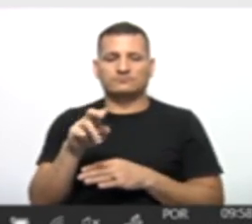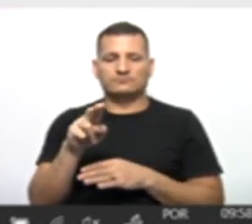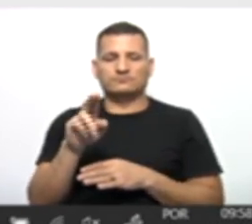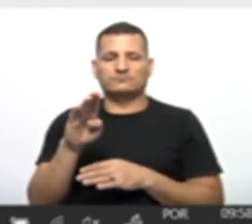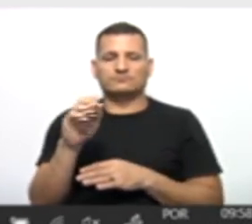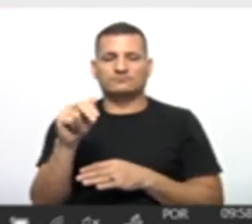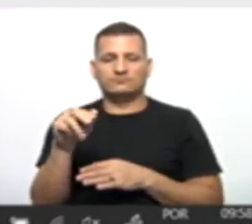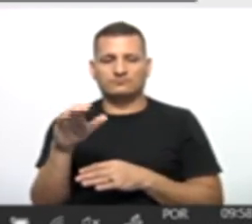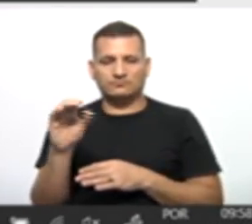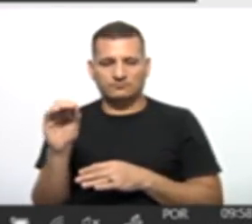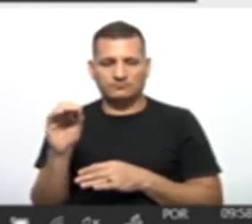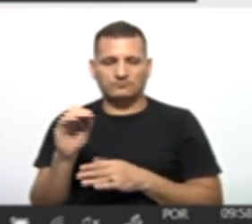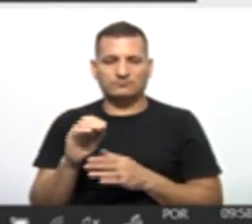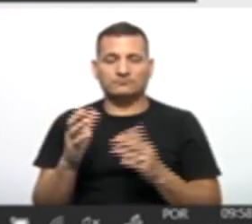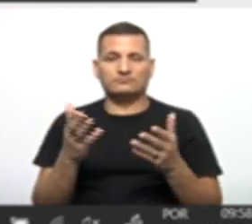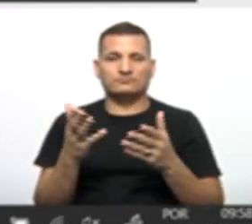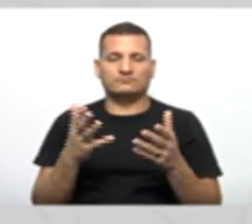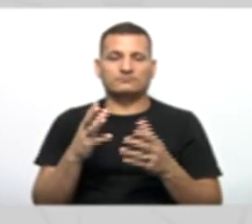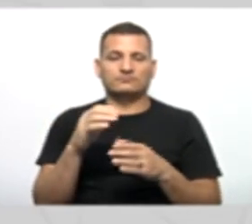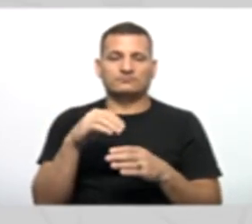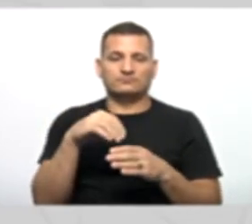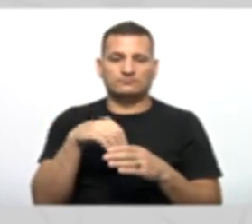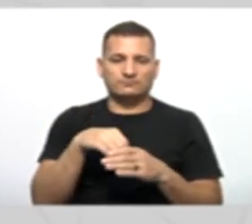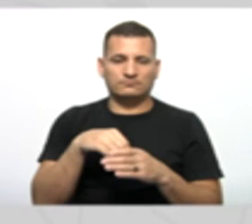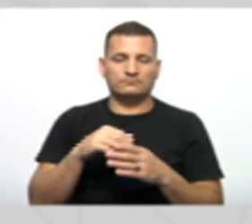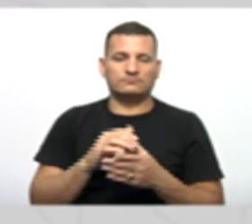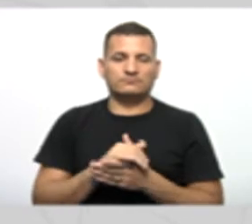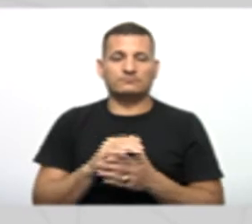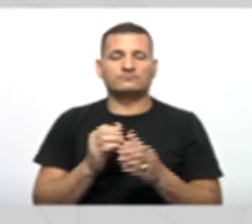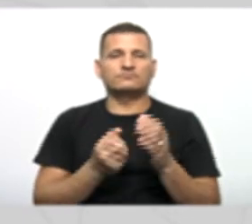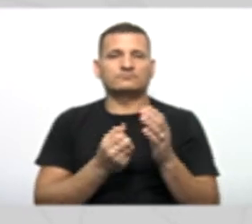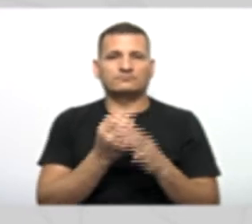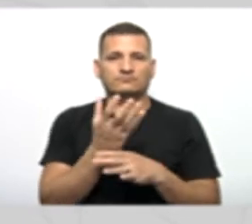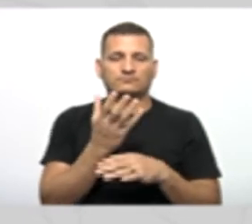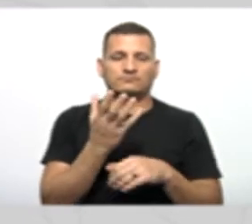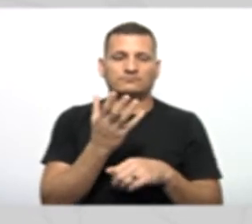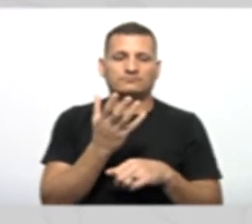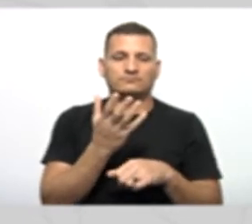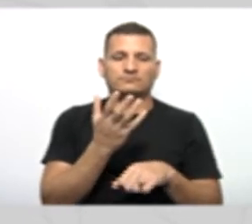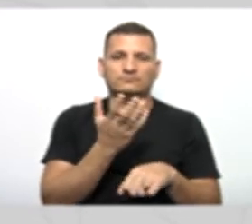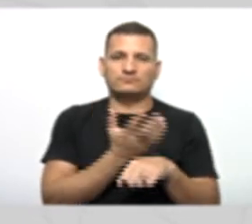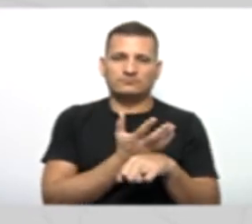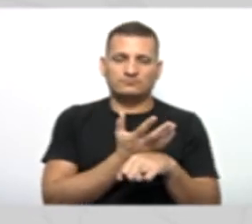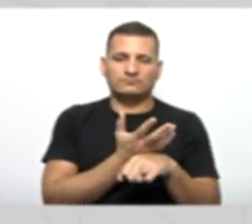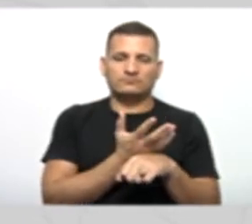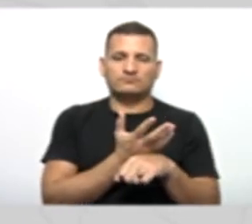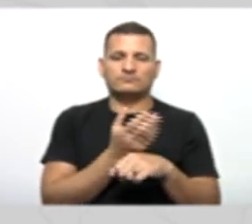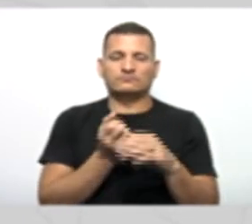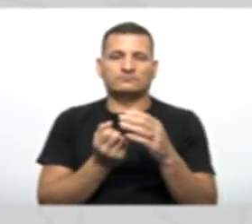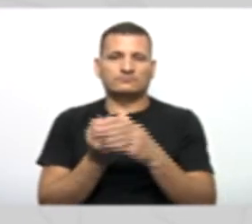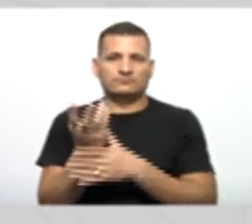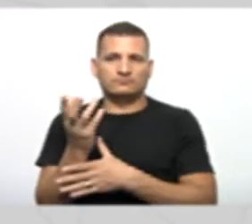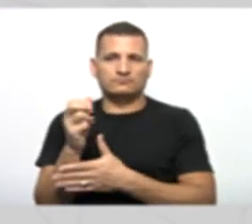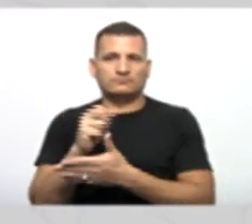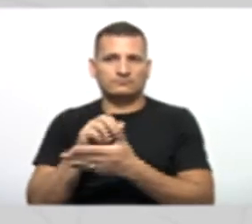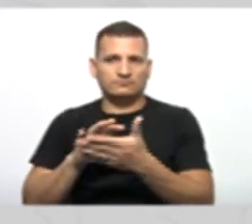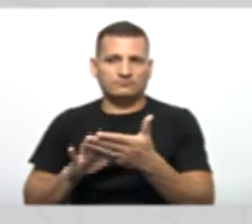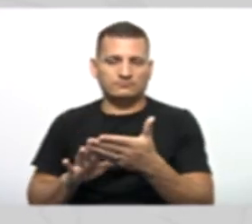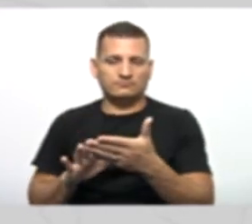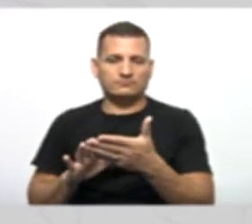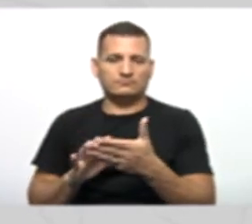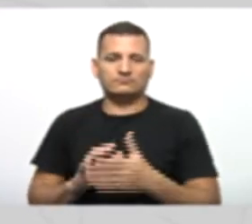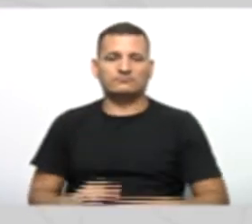Pronto, agora nós estamos dentro da nossa tabela. Então aqui, primeiro passo, create database meu banco, e use meu banco, que é para indicar para